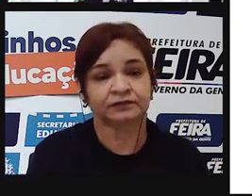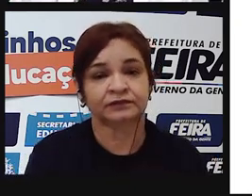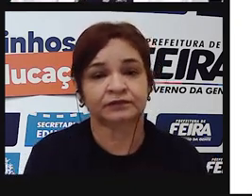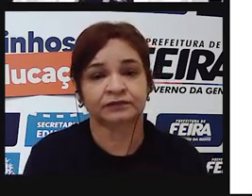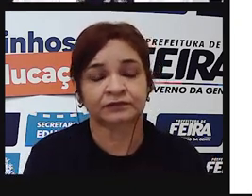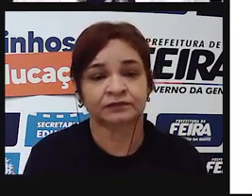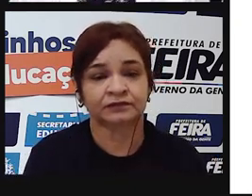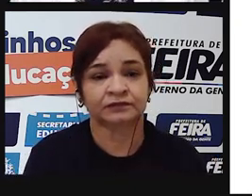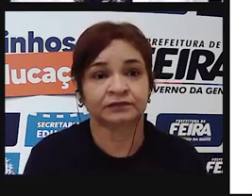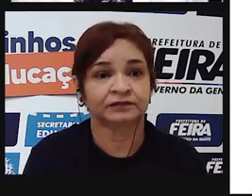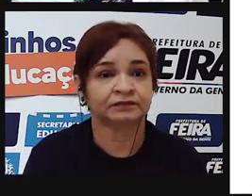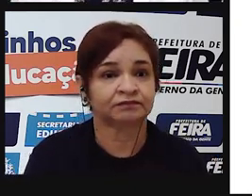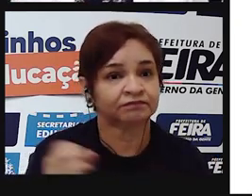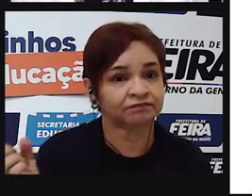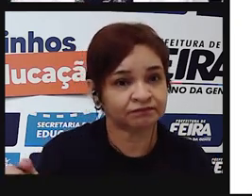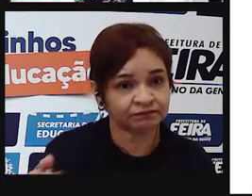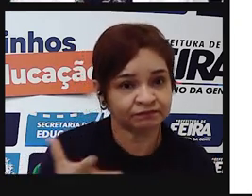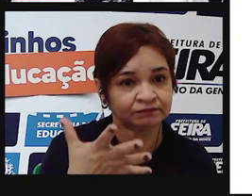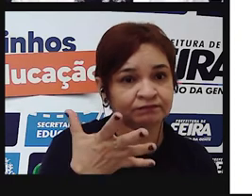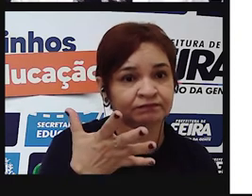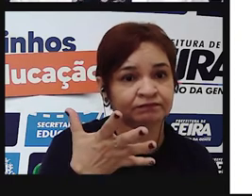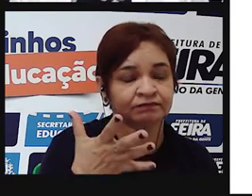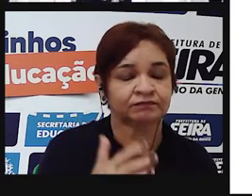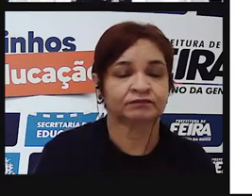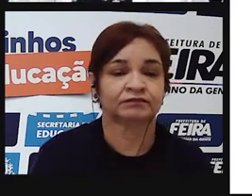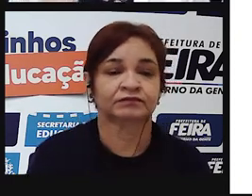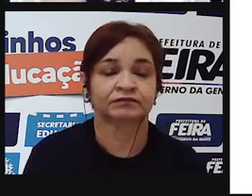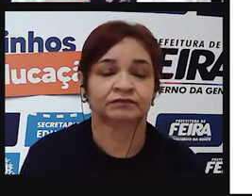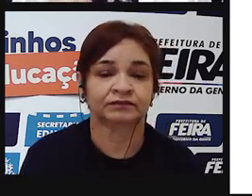essa modernização urbana.